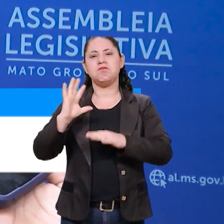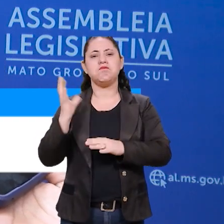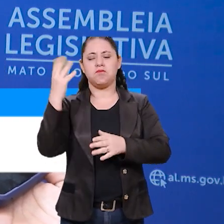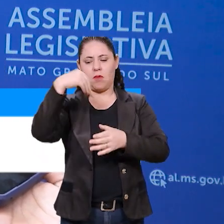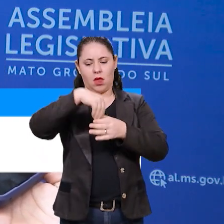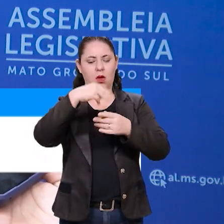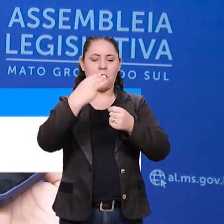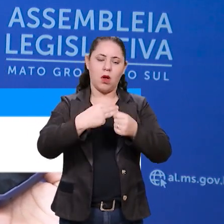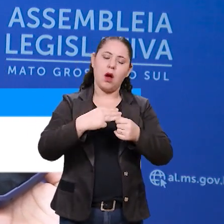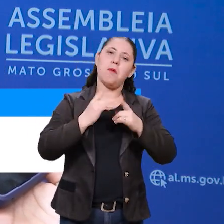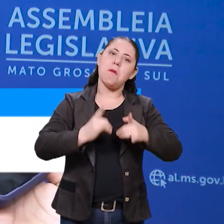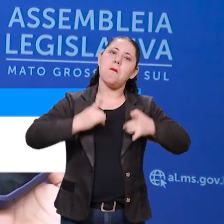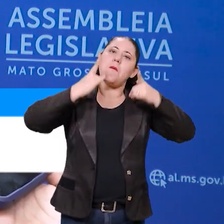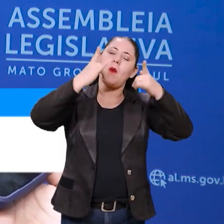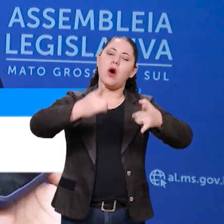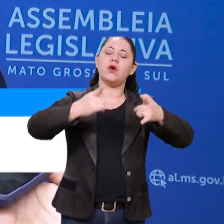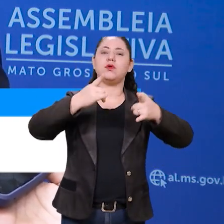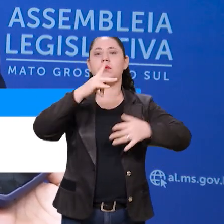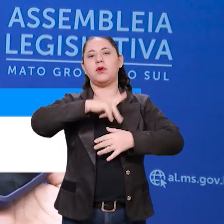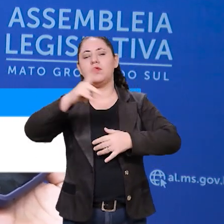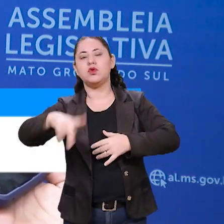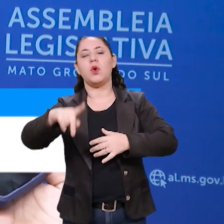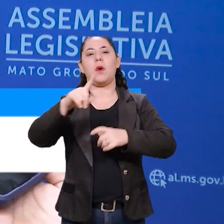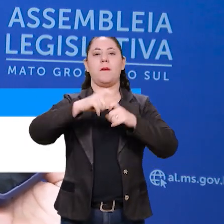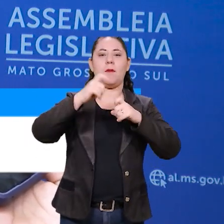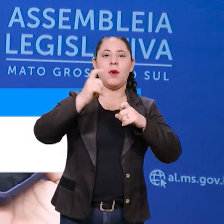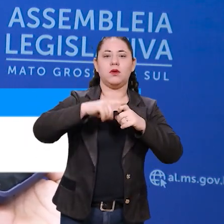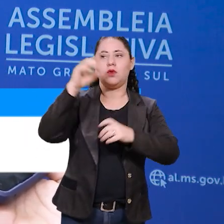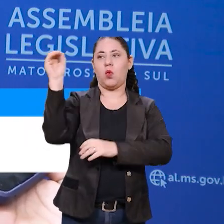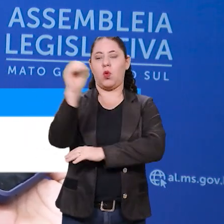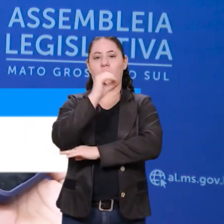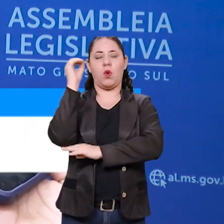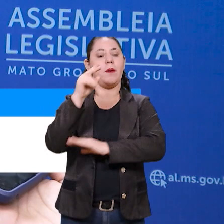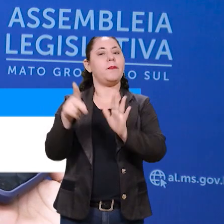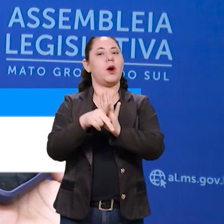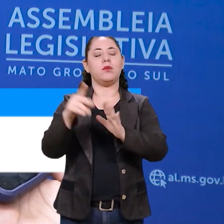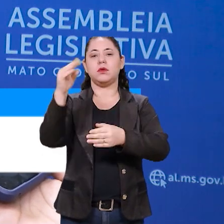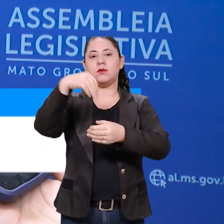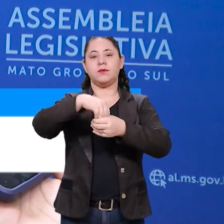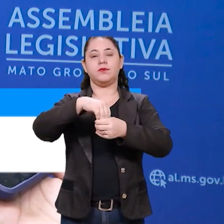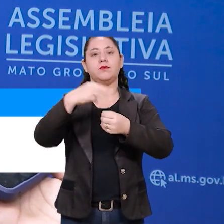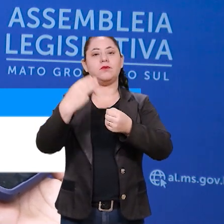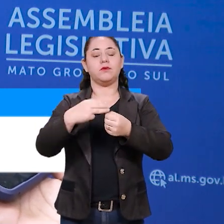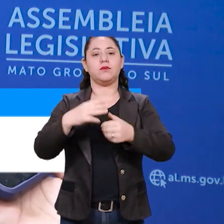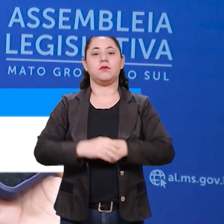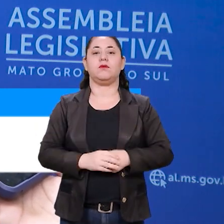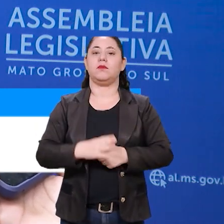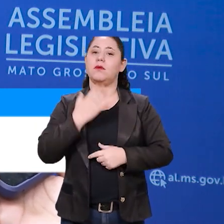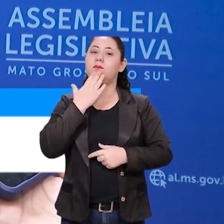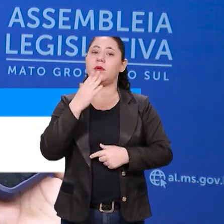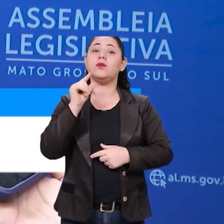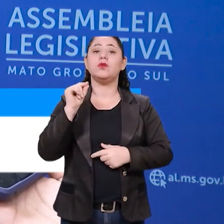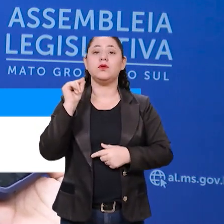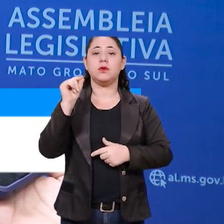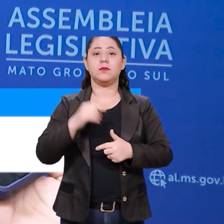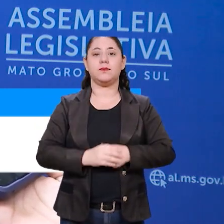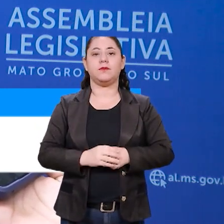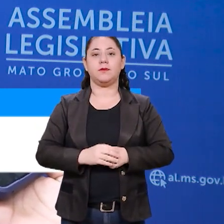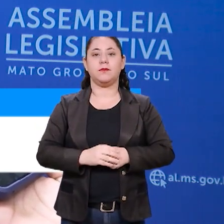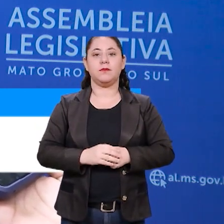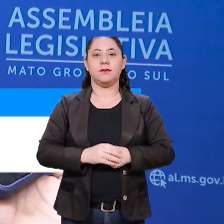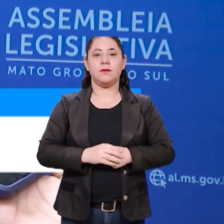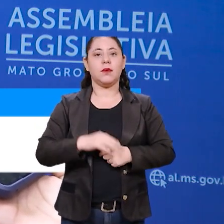município. A ponte, a estrada, o professor, o médico, a ambulância, está dentro dos municípios. Então a gente vem reivindicando